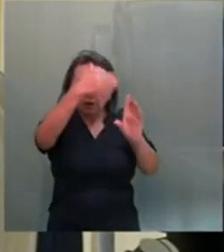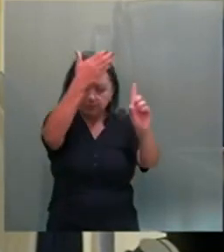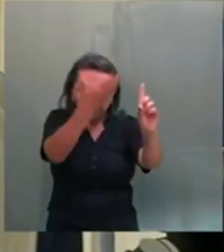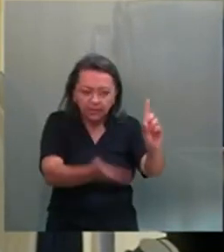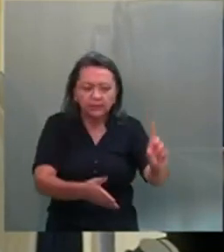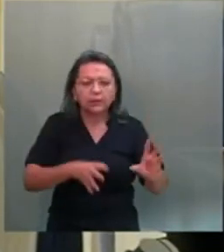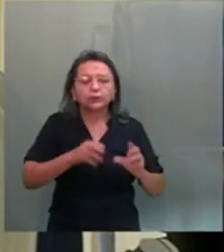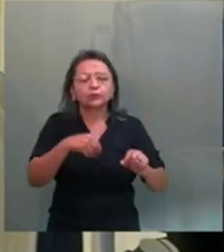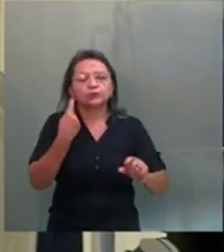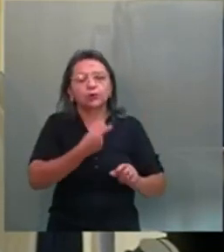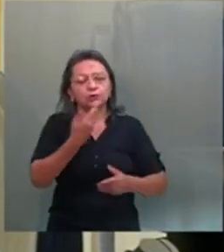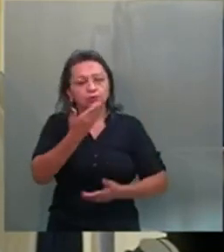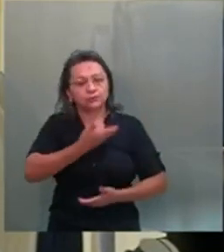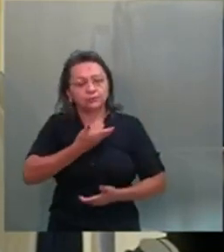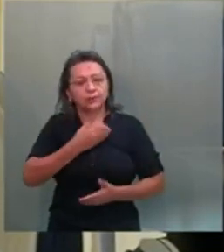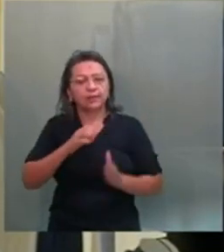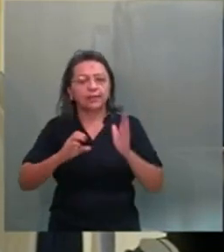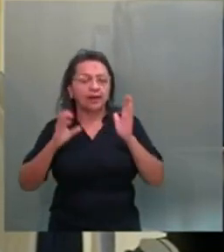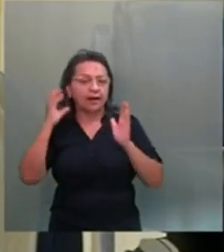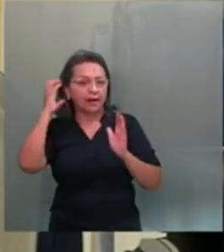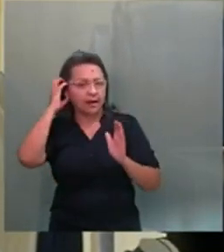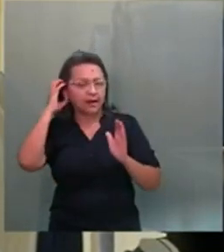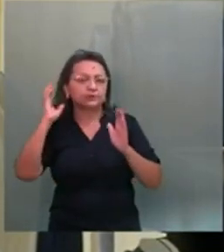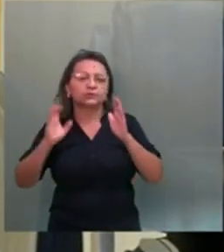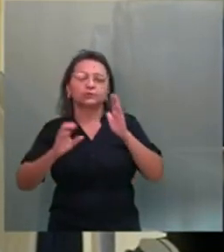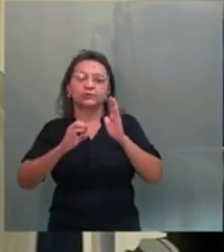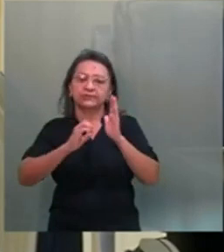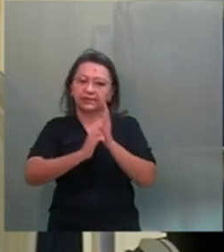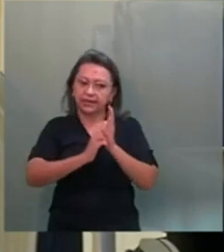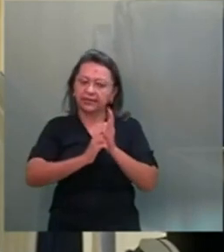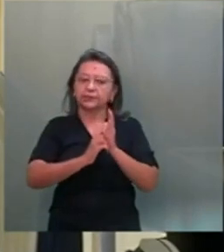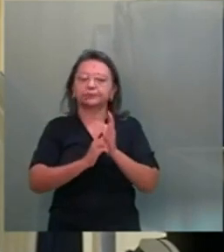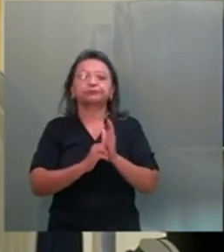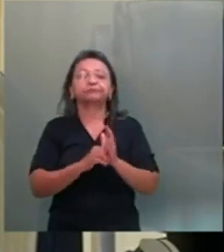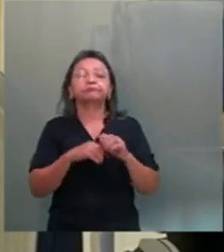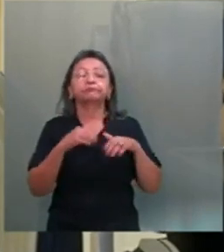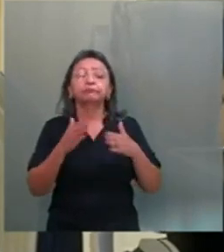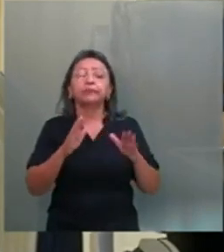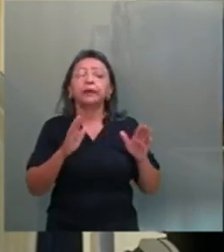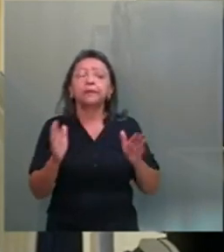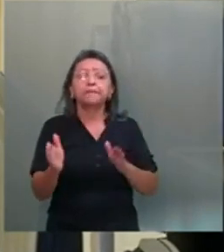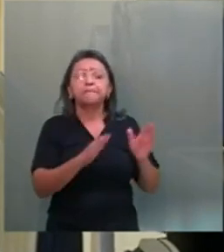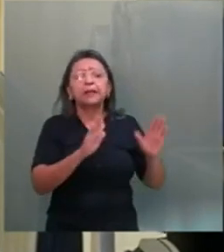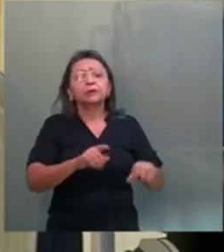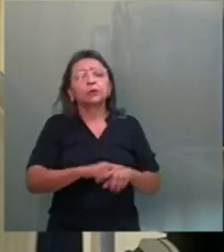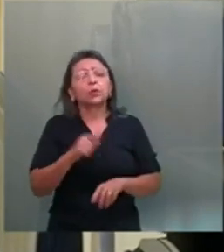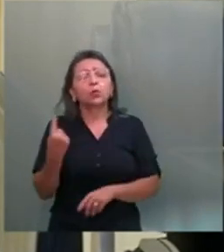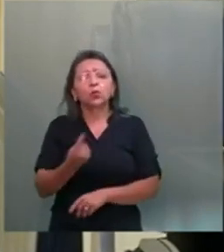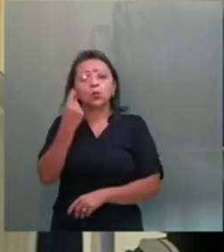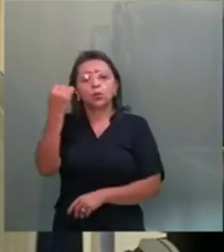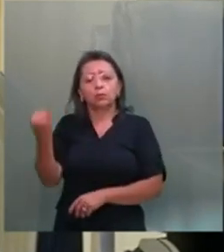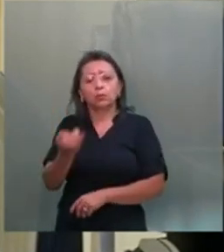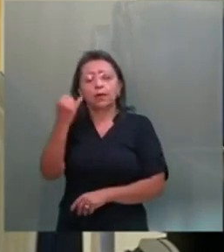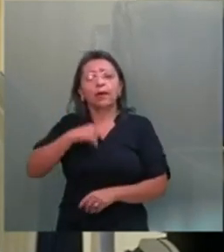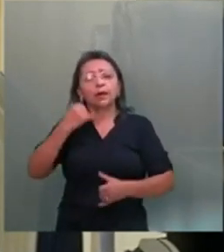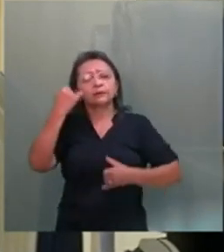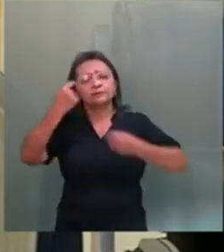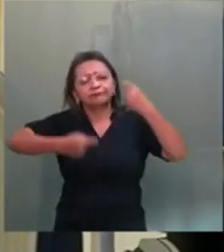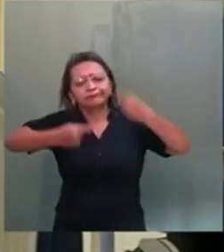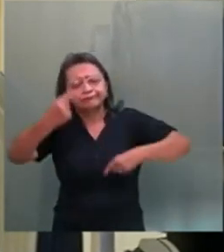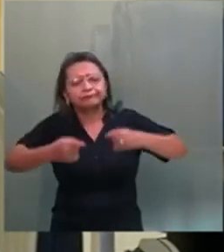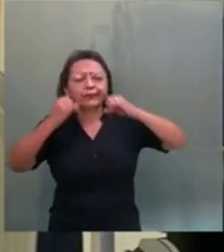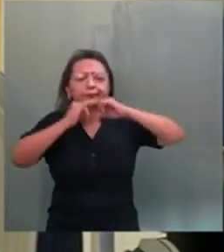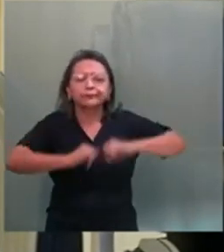nossos companheiros da Rádio Senado e também da Agência Senado. Mas um ponto importante é a discussão da informação